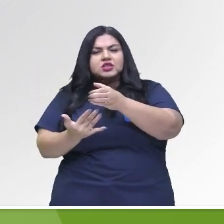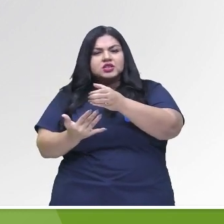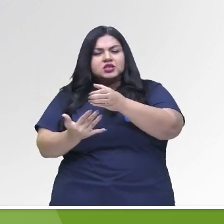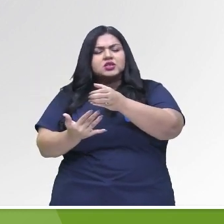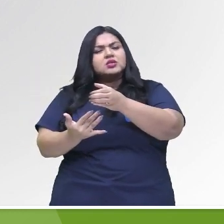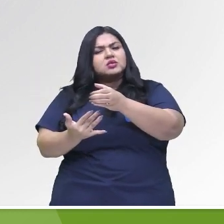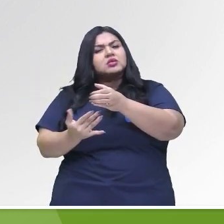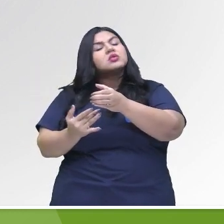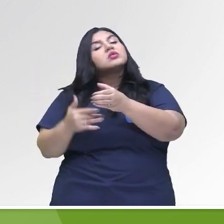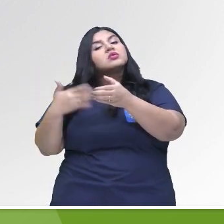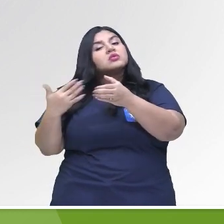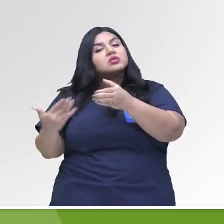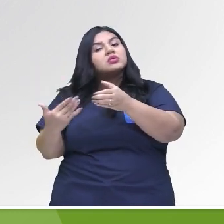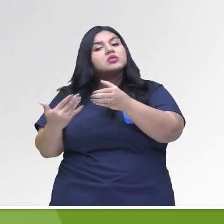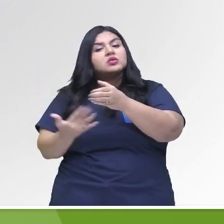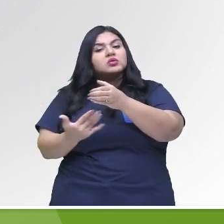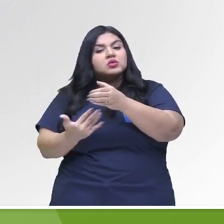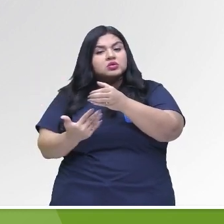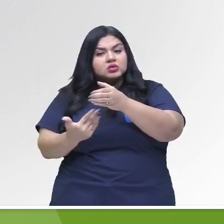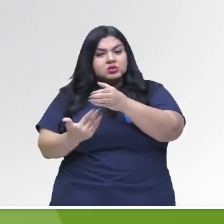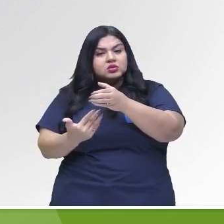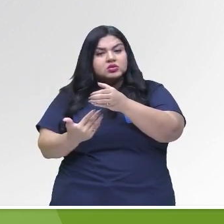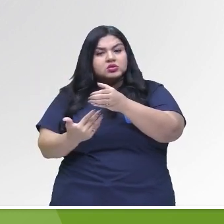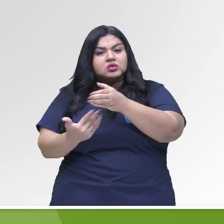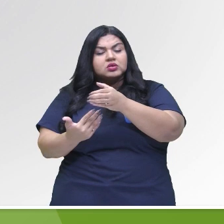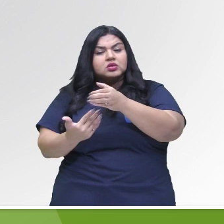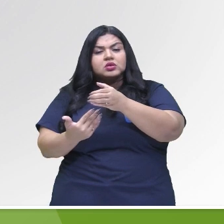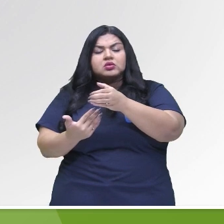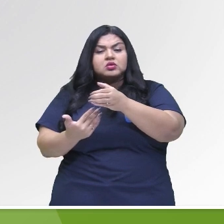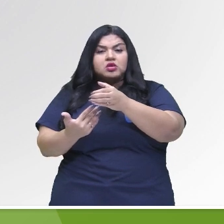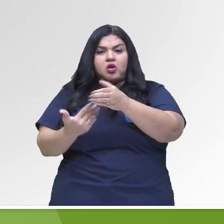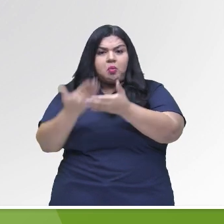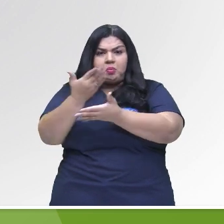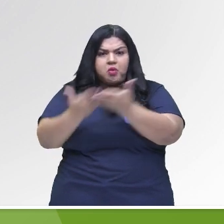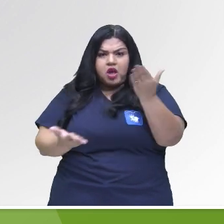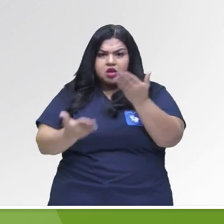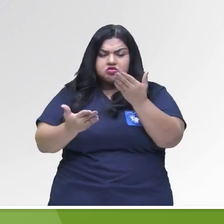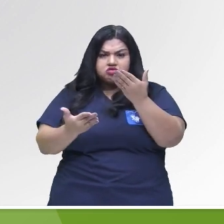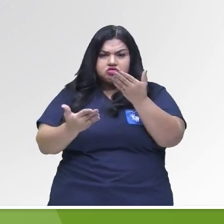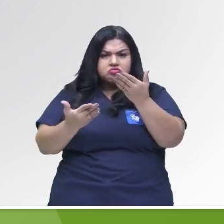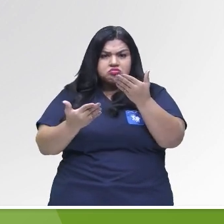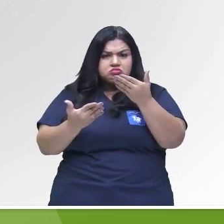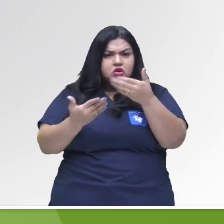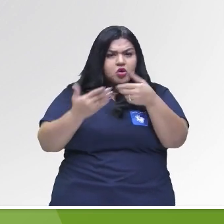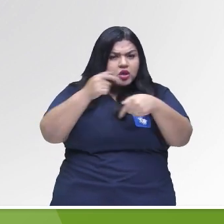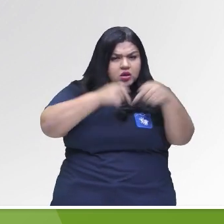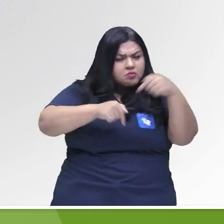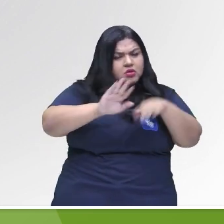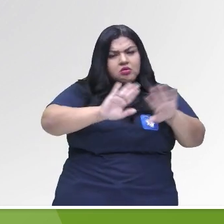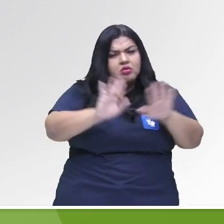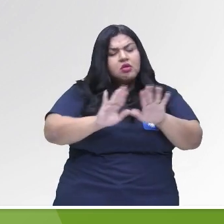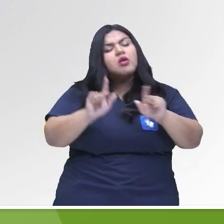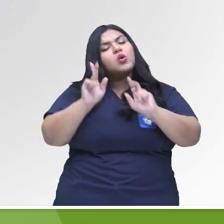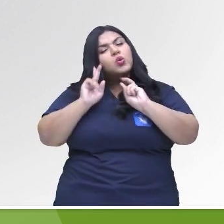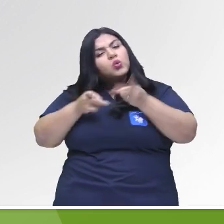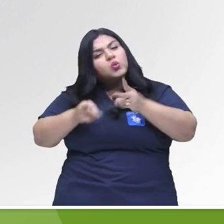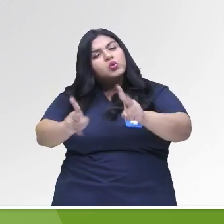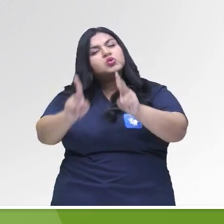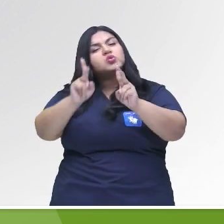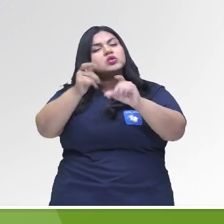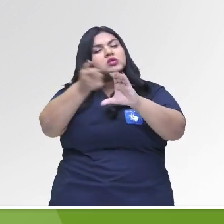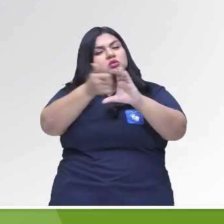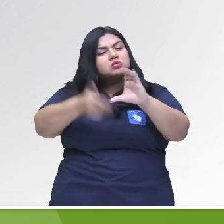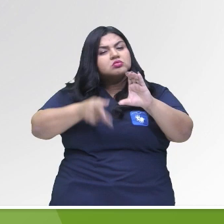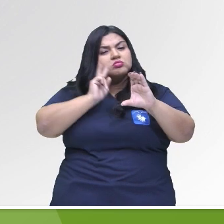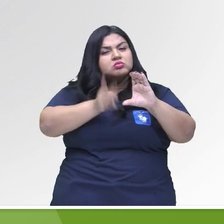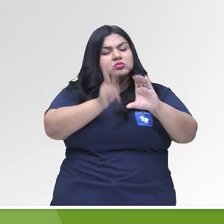e aí quando ele é aquecido mais essa vez, ele não perde as suas propriedades, tá? Ele continua com as mesmas